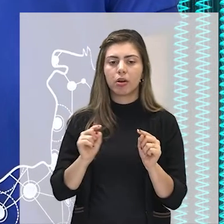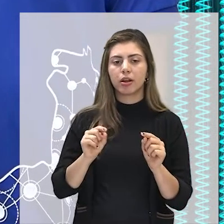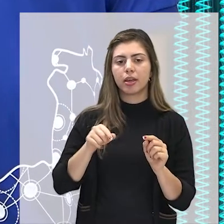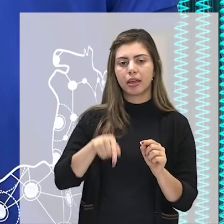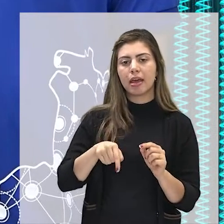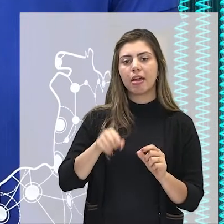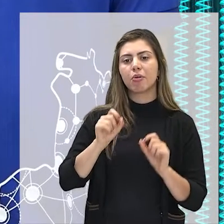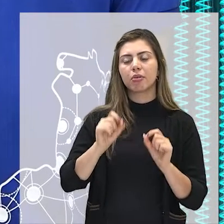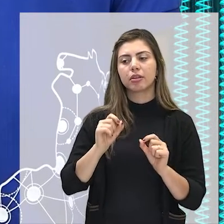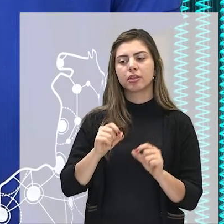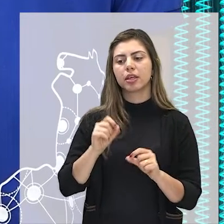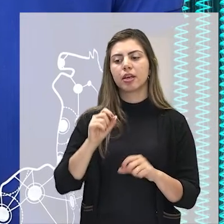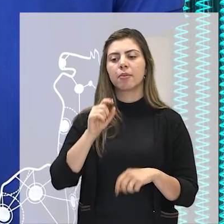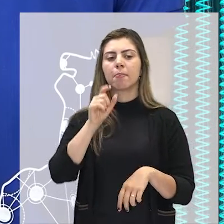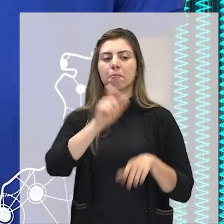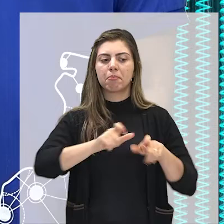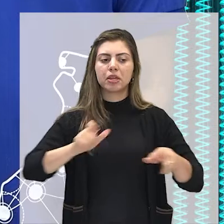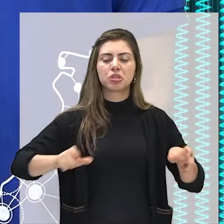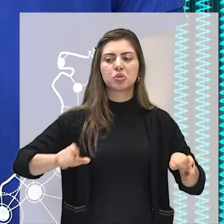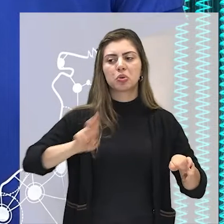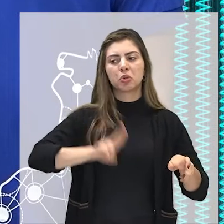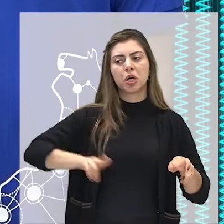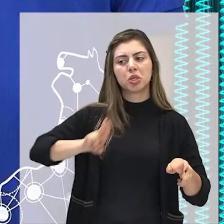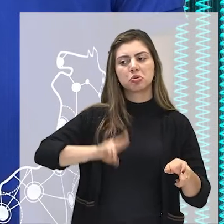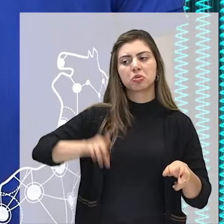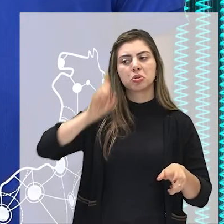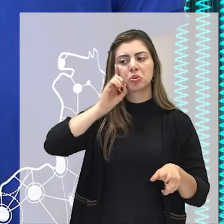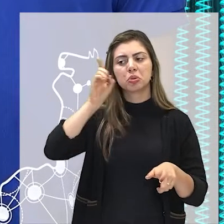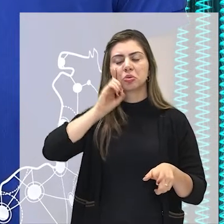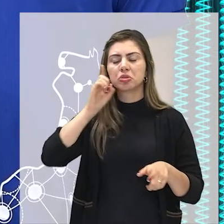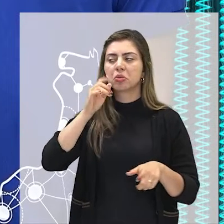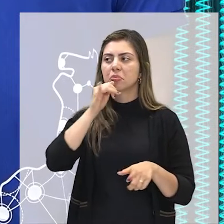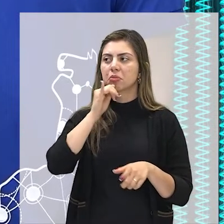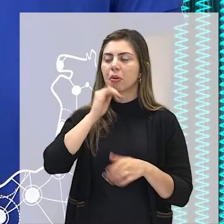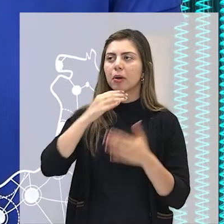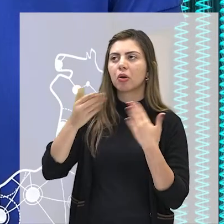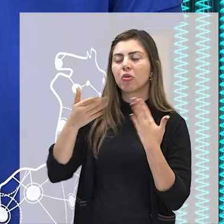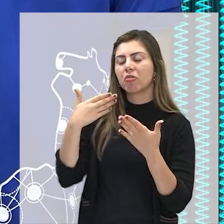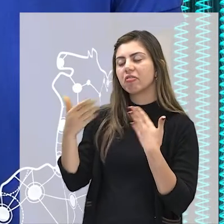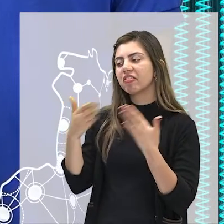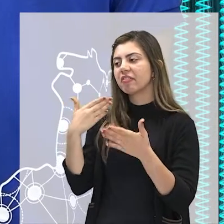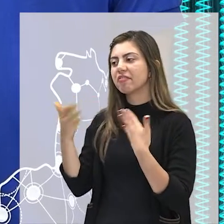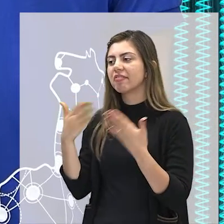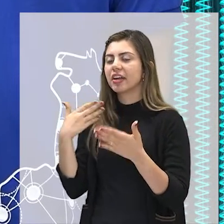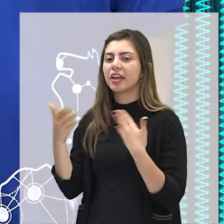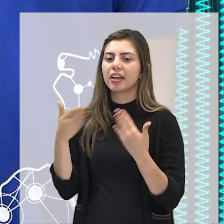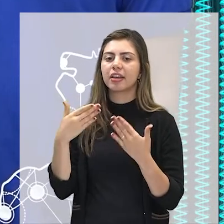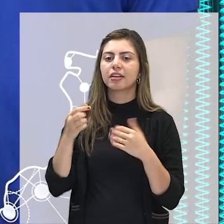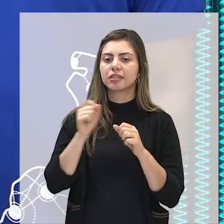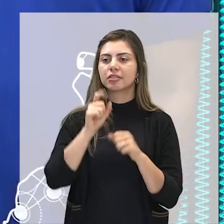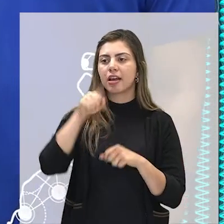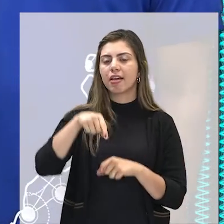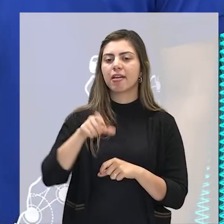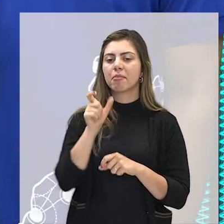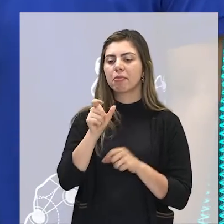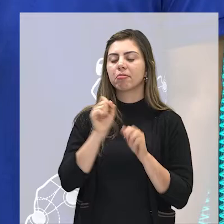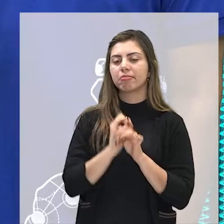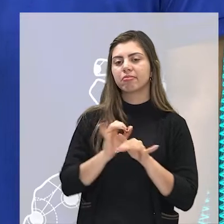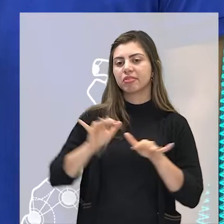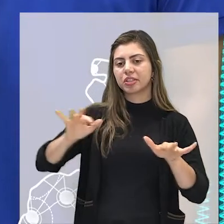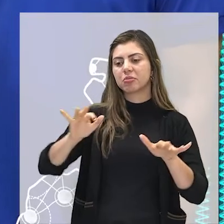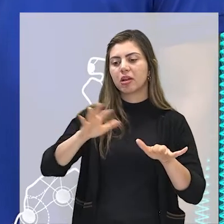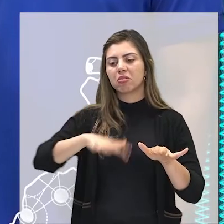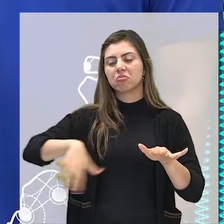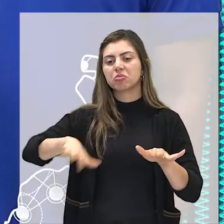por um nativo, numa conversa do dia a dia, tá certo? É como se fosse uma gíria, algo muito localizado, e aqui